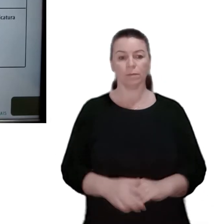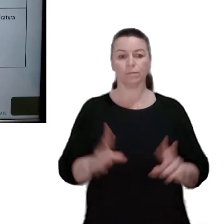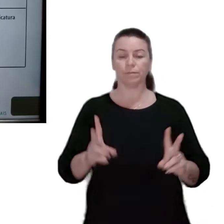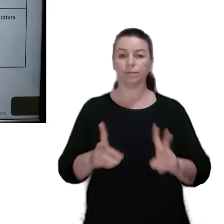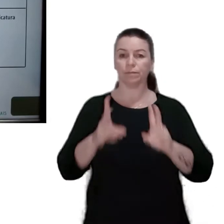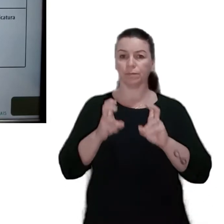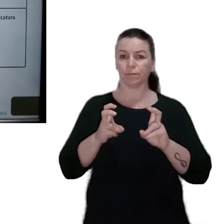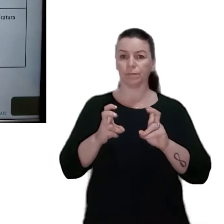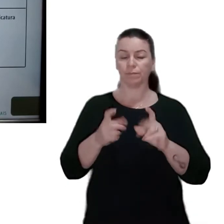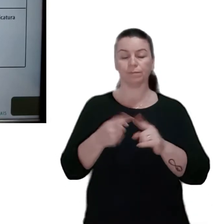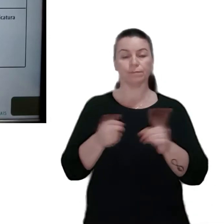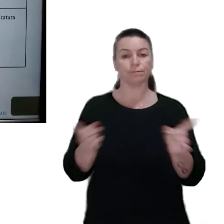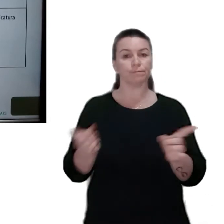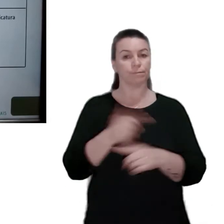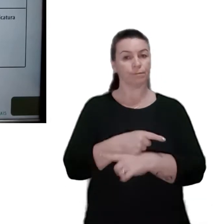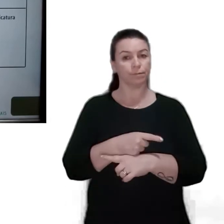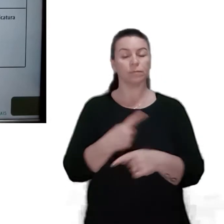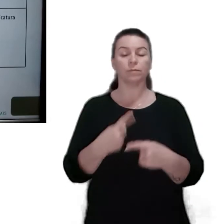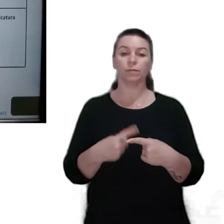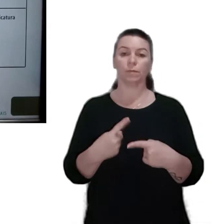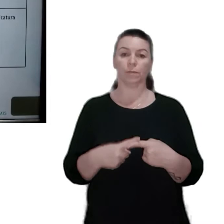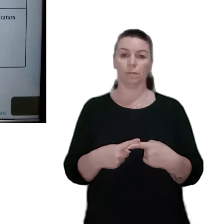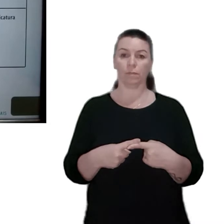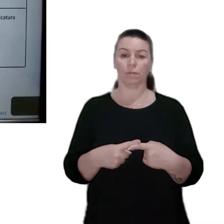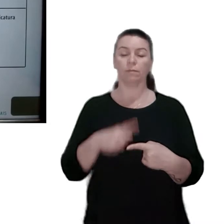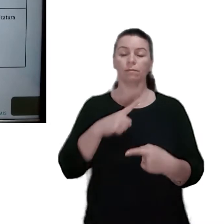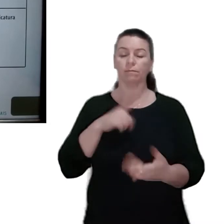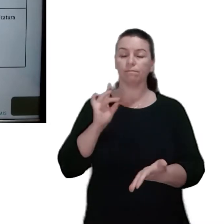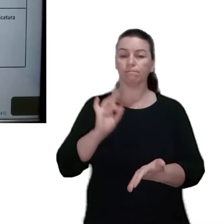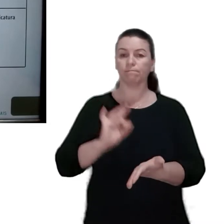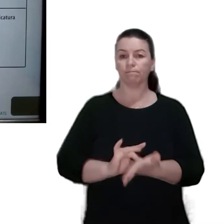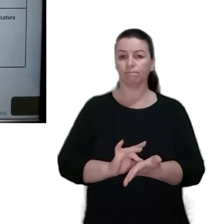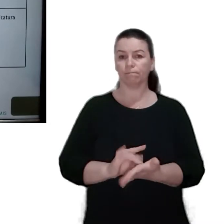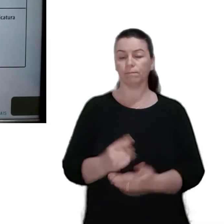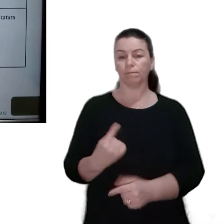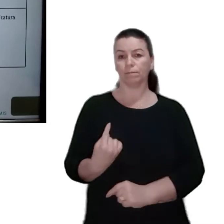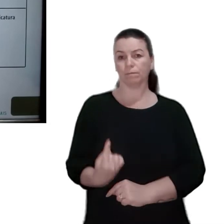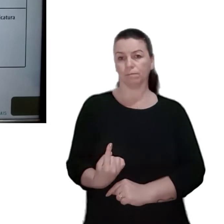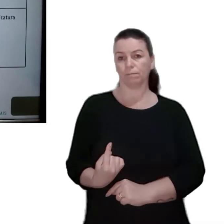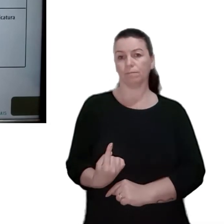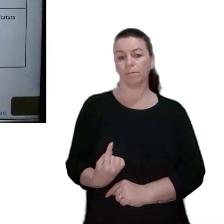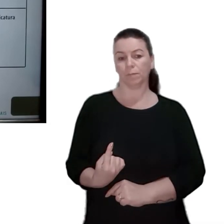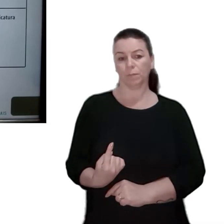aqui a contradição. Nós temos que exatamente uma pessoa